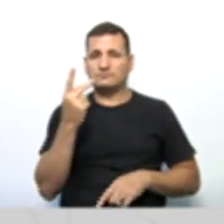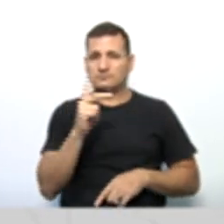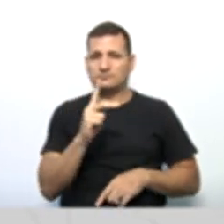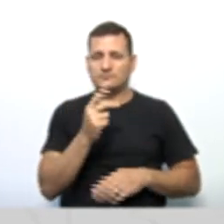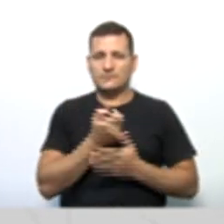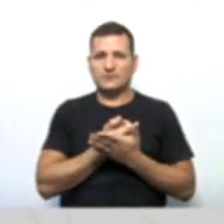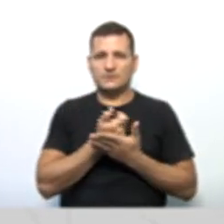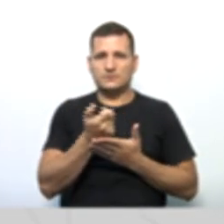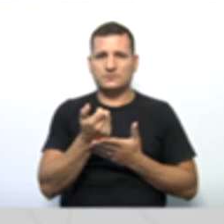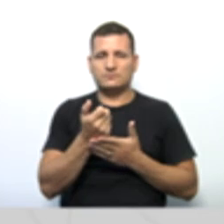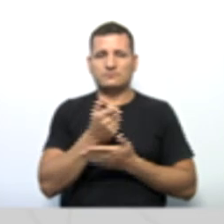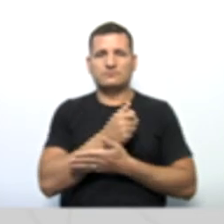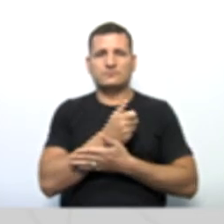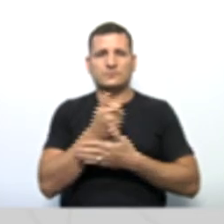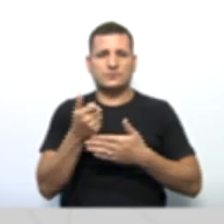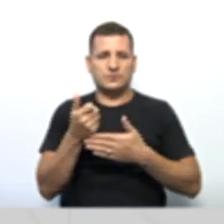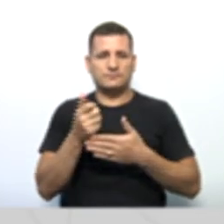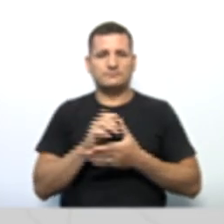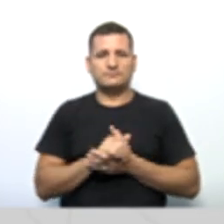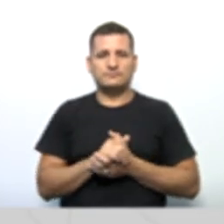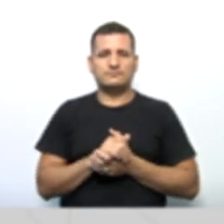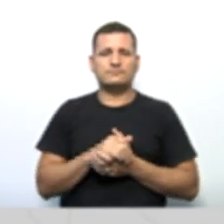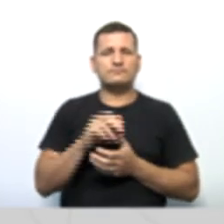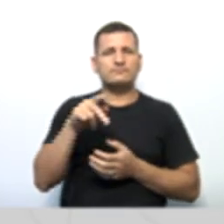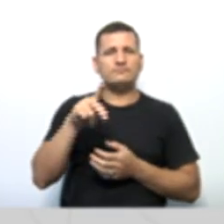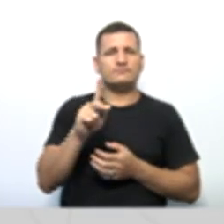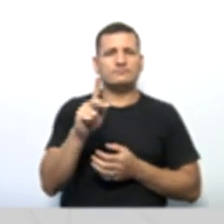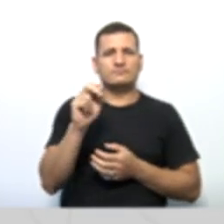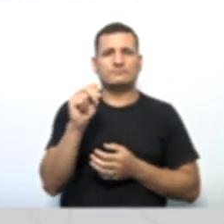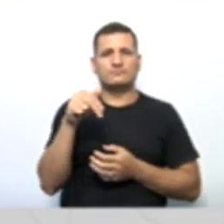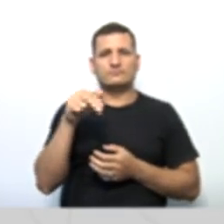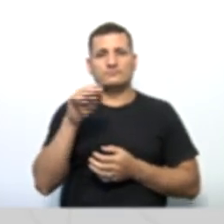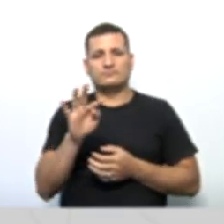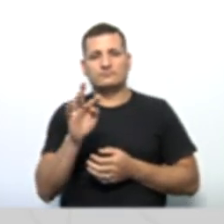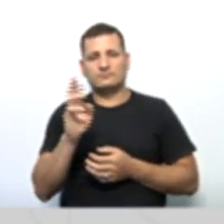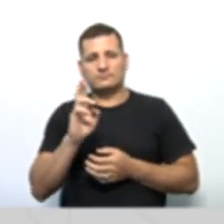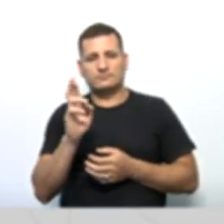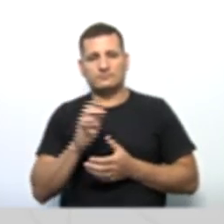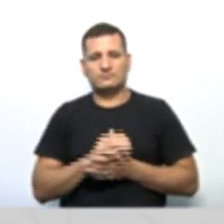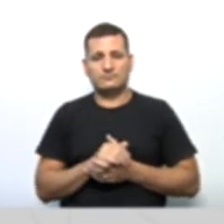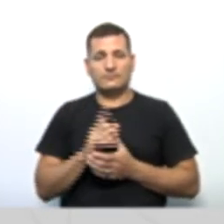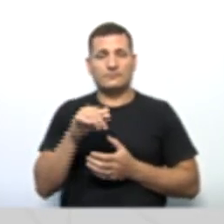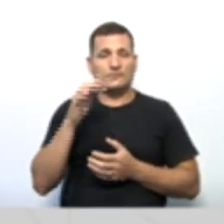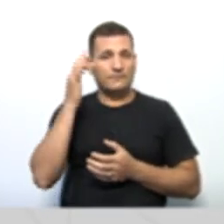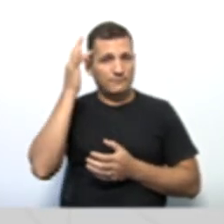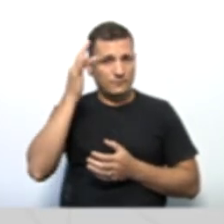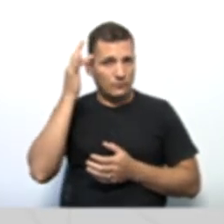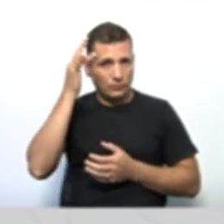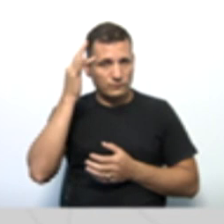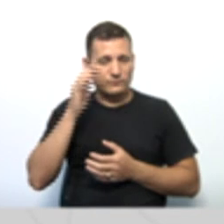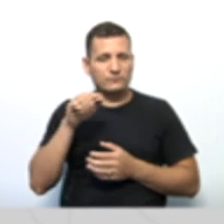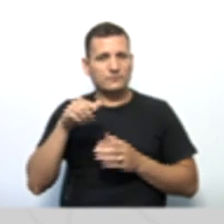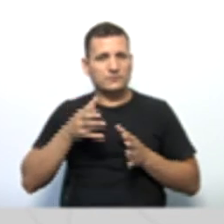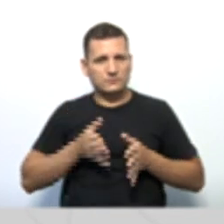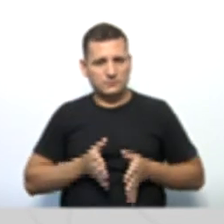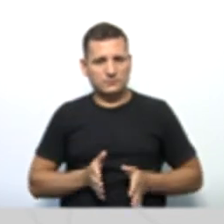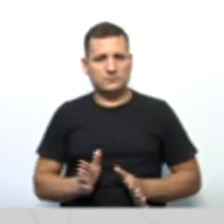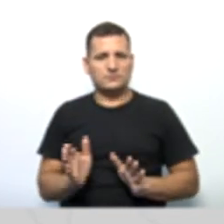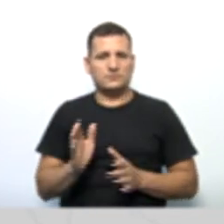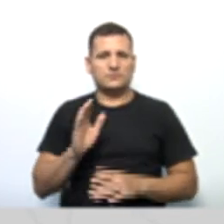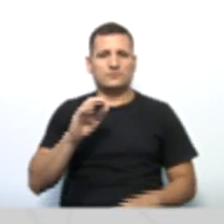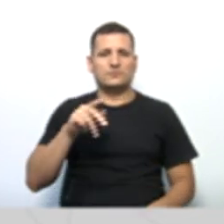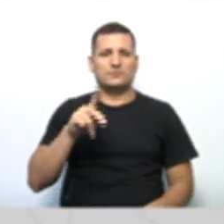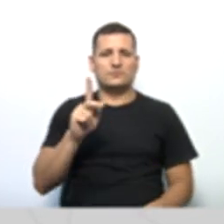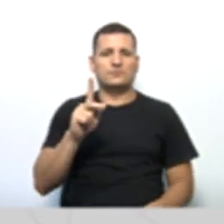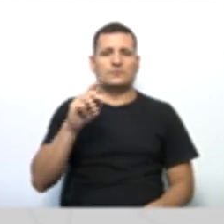moral. Quem foi Immanuel Kant? Kant é filósofo moderno, nasceu em Königsberg, cidade